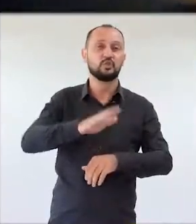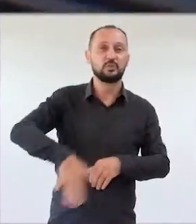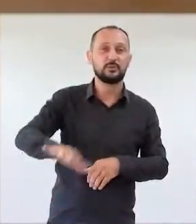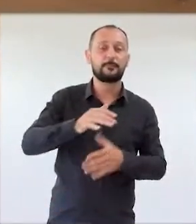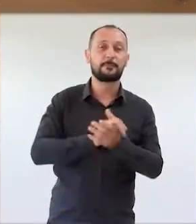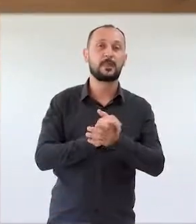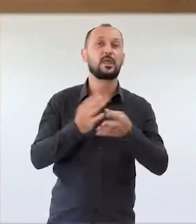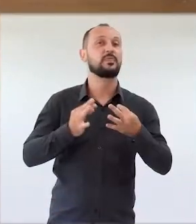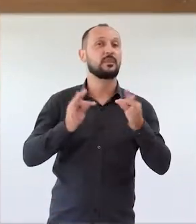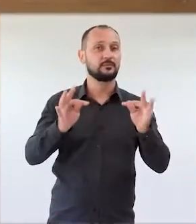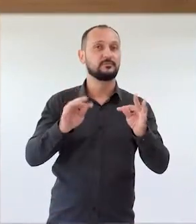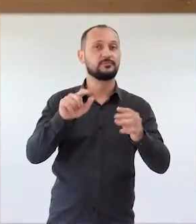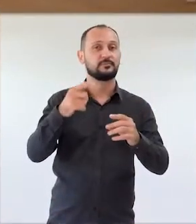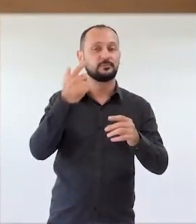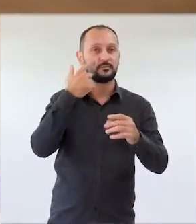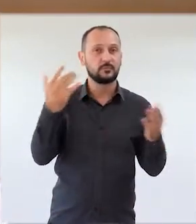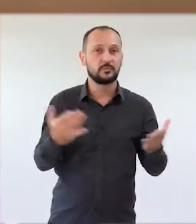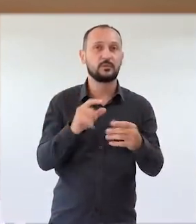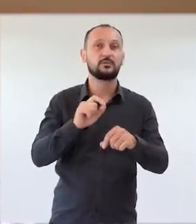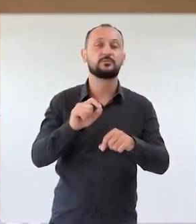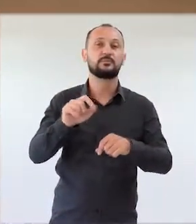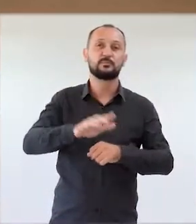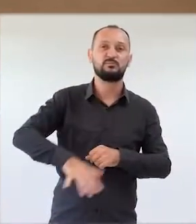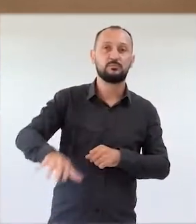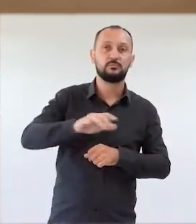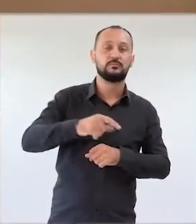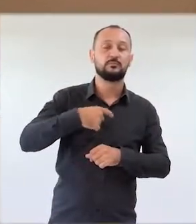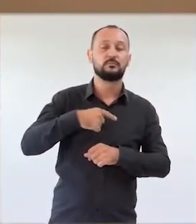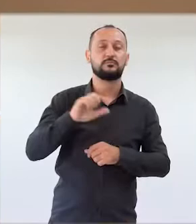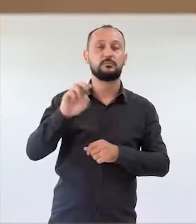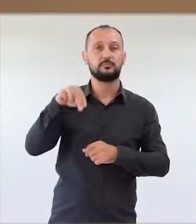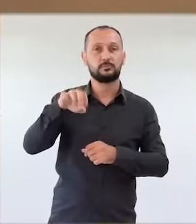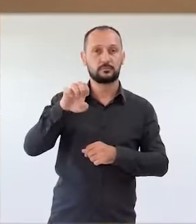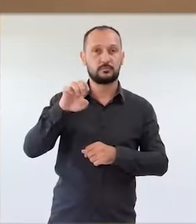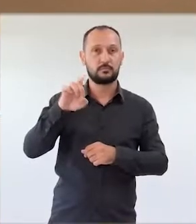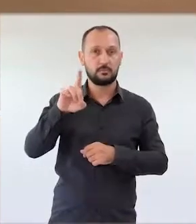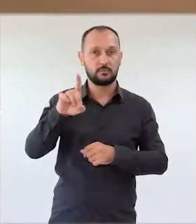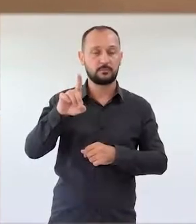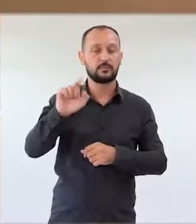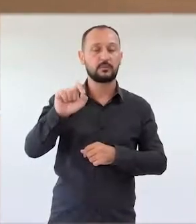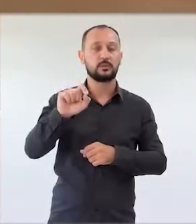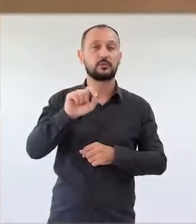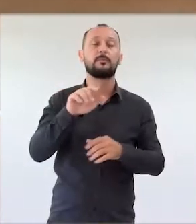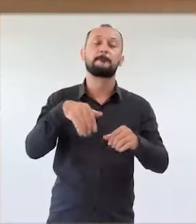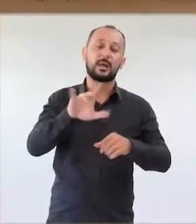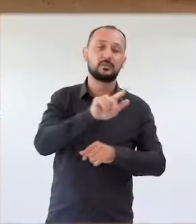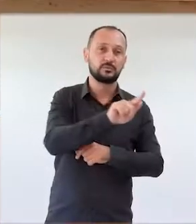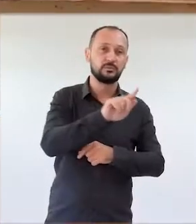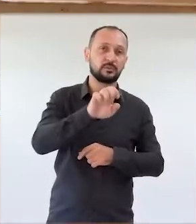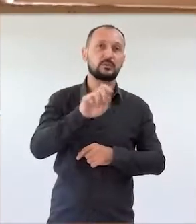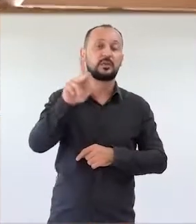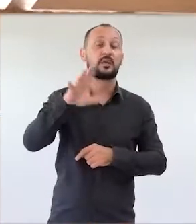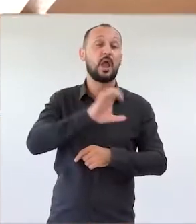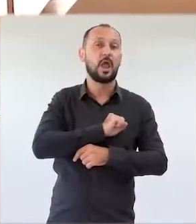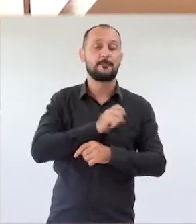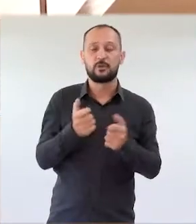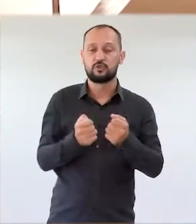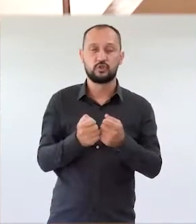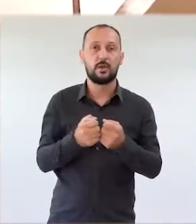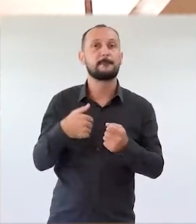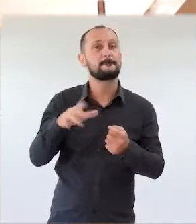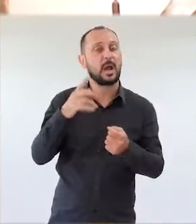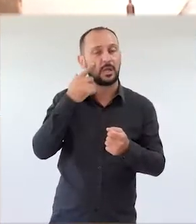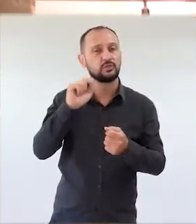tudo isso, né? A tecnologia é muito vigente no amplo universo dos nerds, principalmente dos geeks e dos fãs de games.